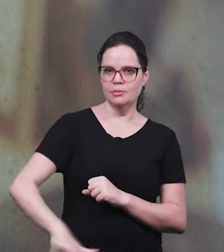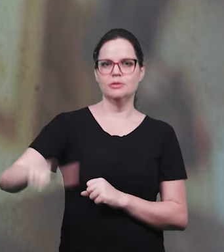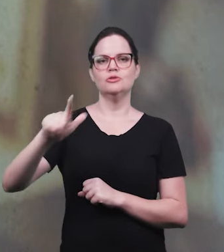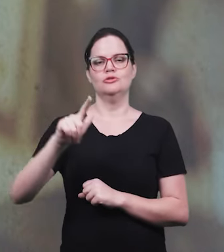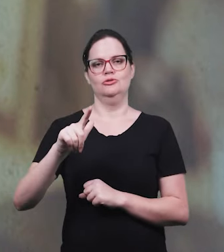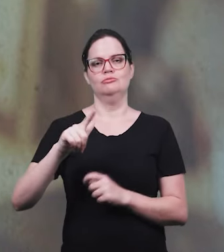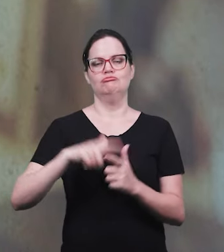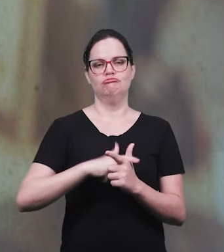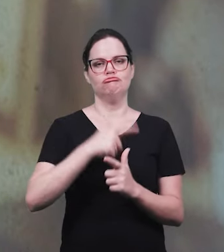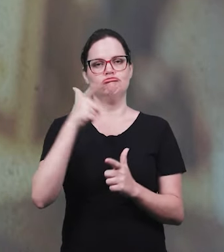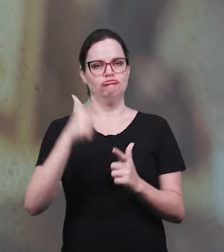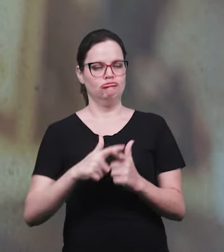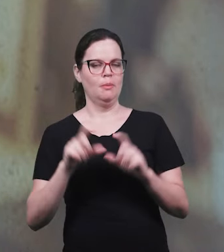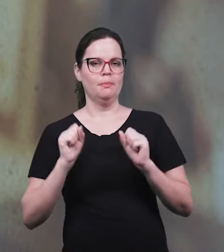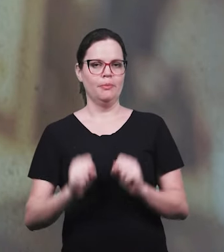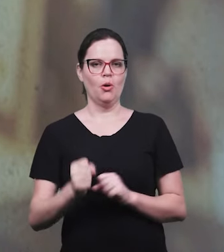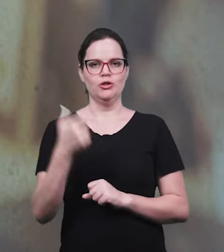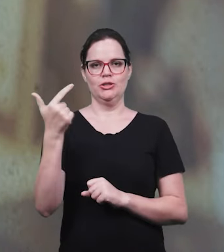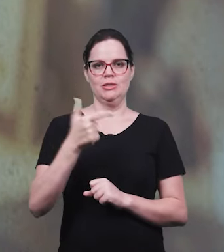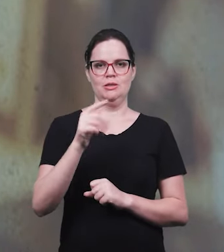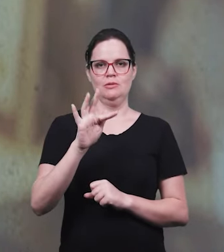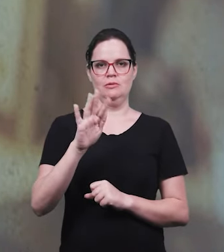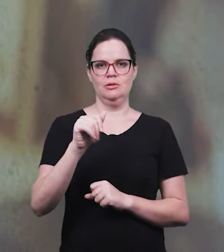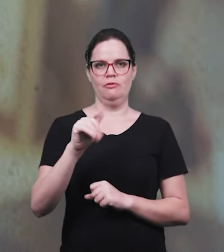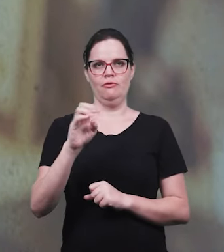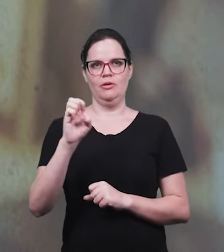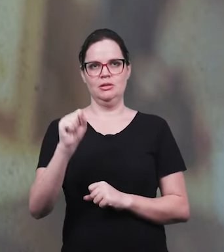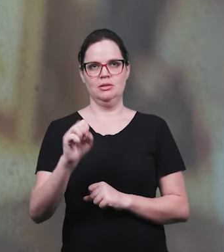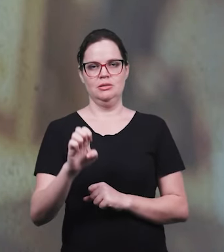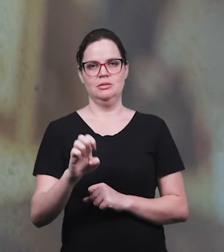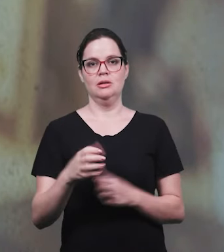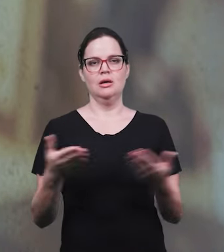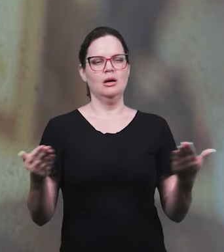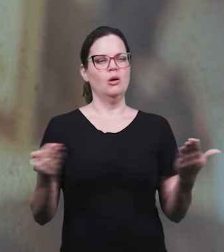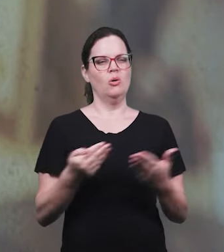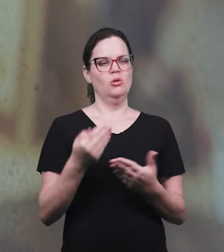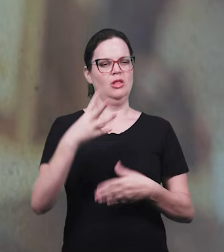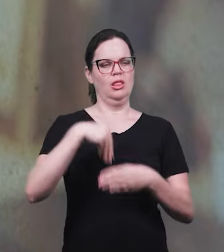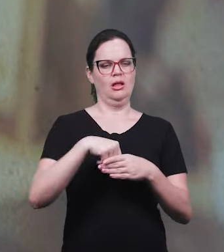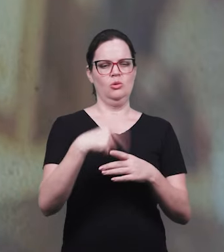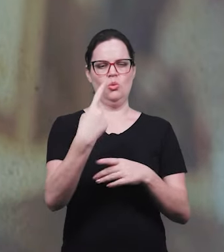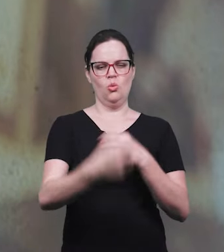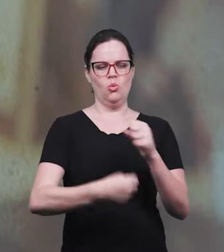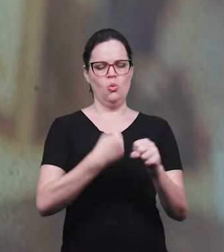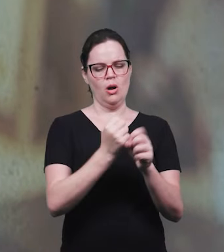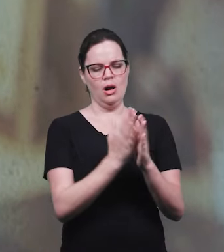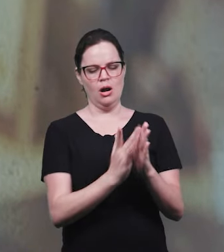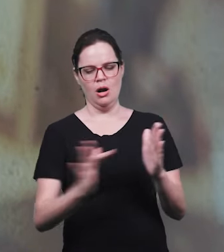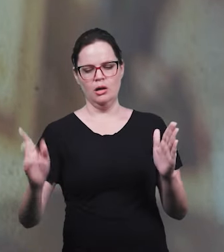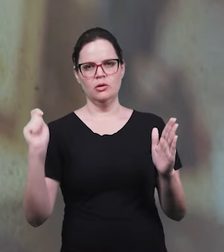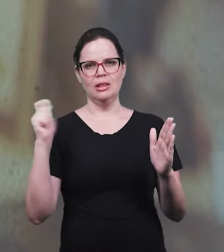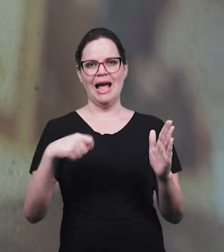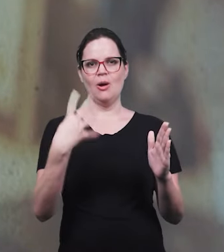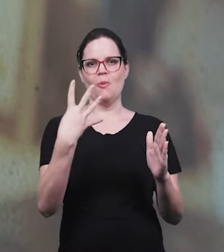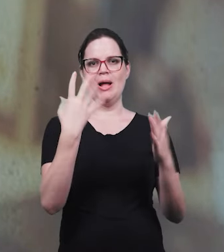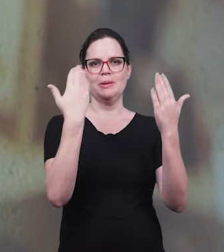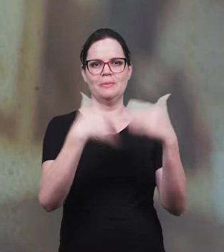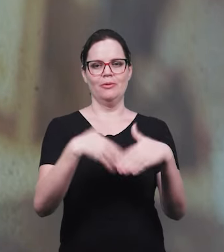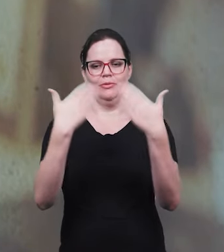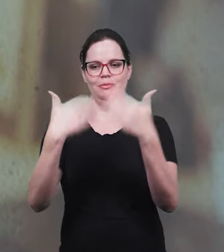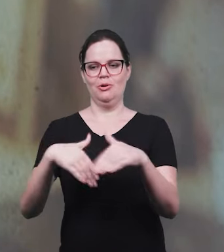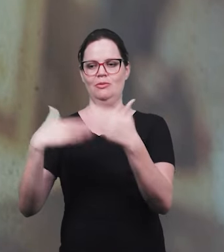época, se não me engano, era uma ou duas provas por ano e hoje nós temos 4 provas por ano. Então isso ajuda para que você não fique tanto tempo